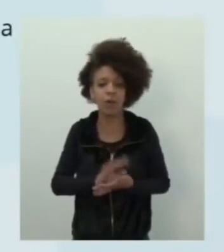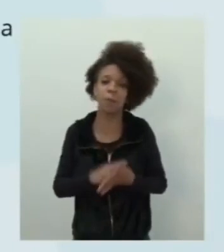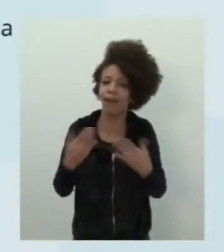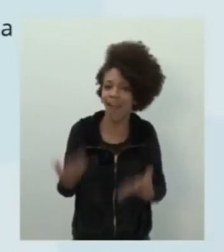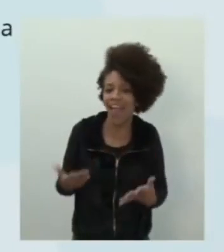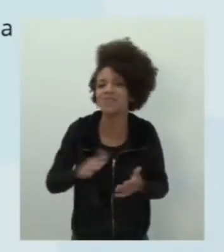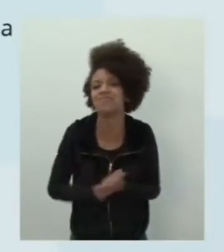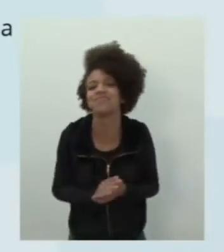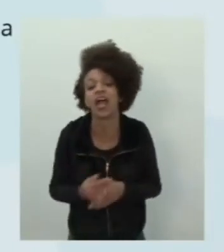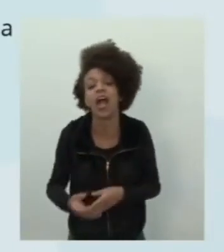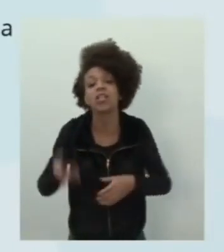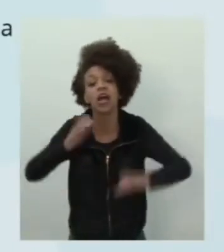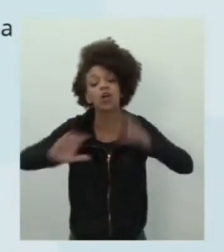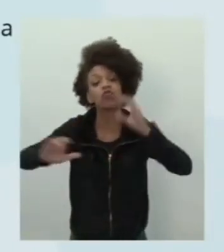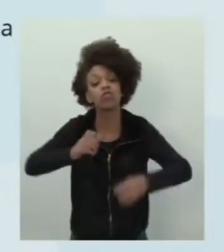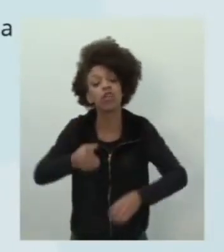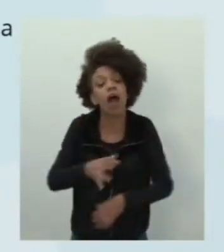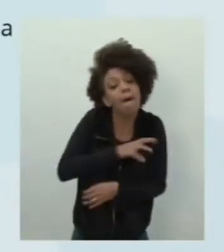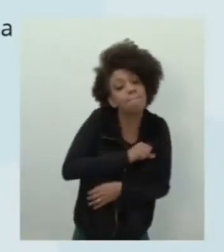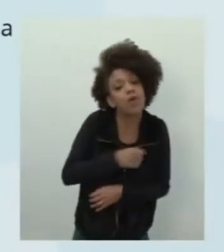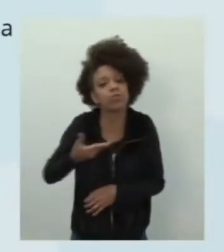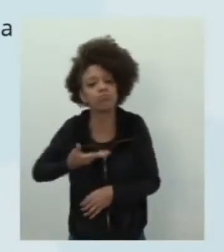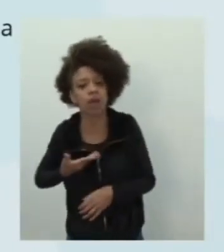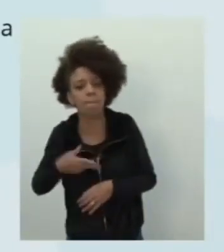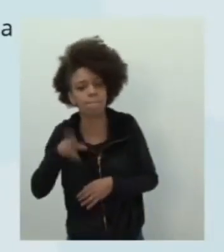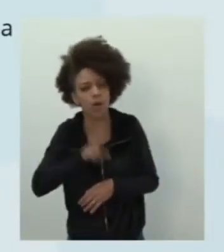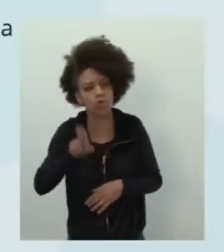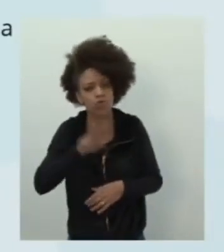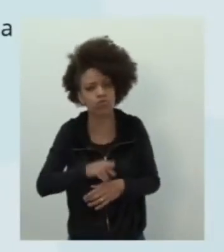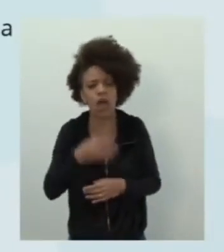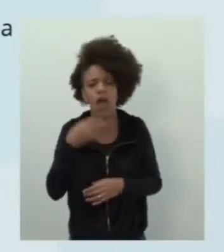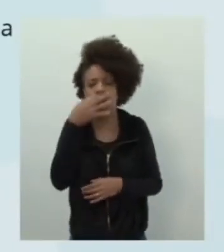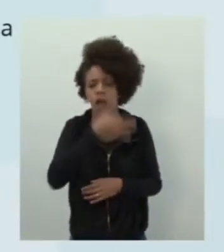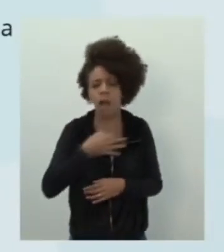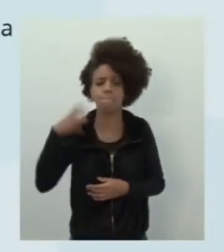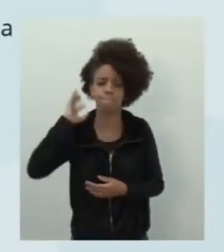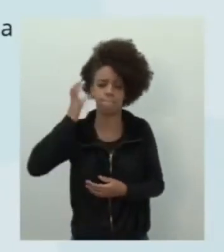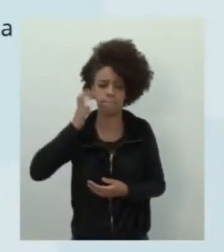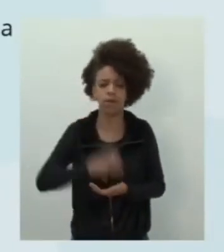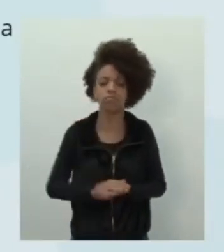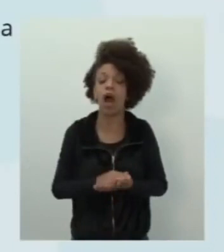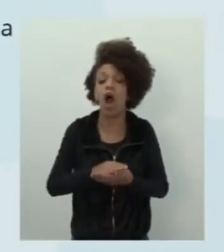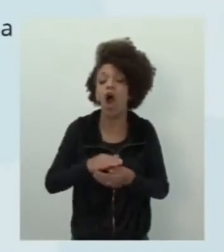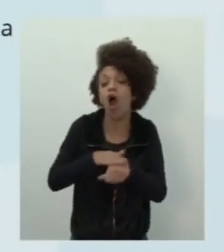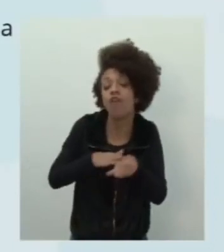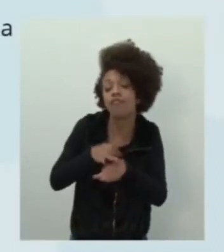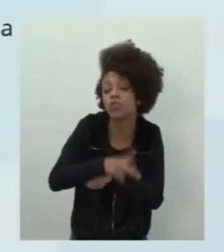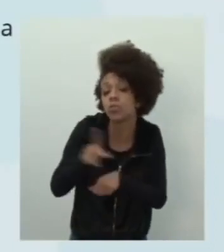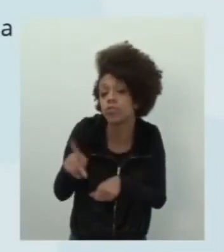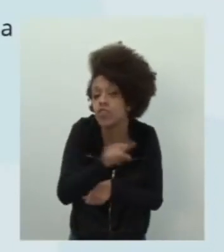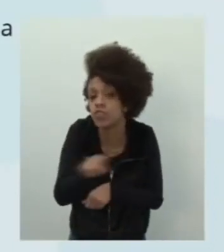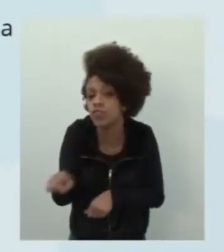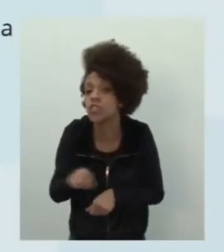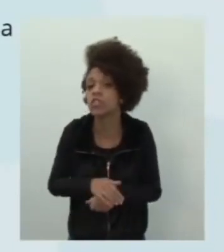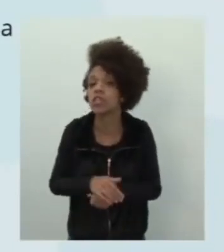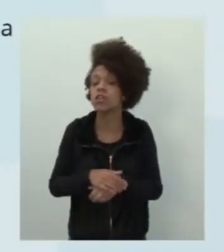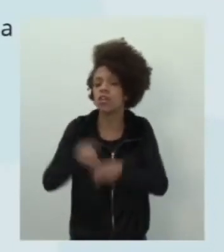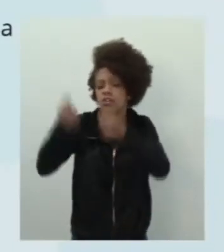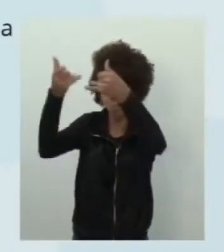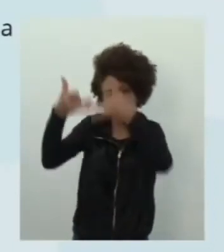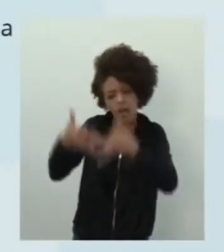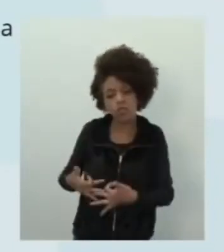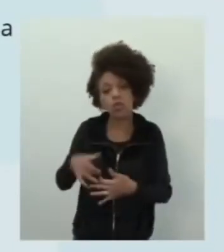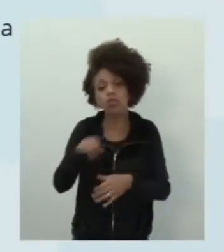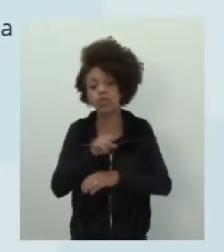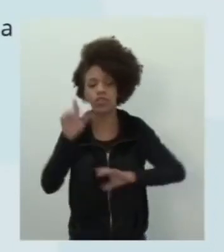cantigas de amor e de amigo disponibilizadas nas plataformas de vídeo e áudio na internet. Converse com seu professor sobre as suas impressões a respeito das